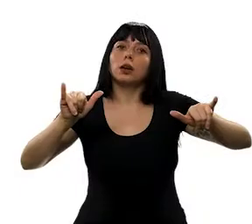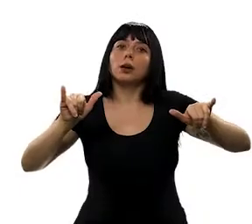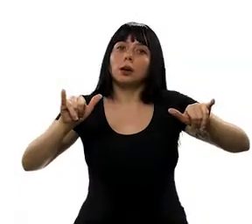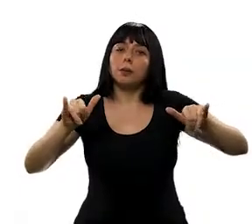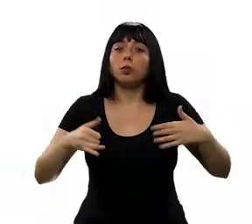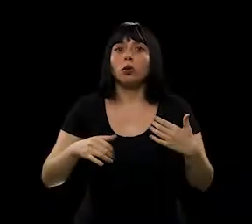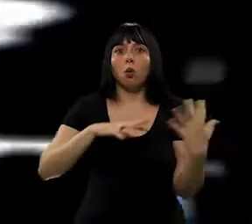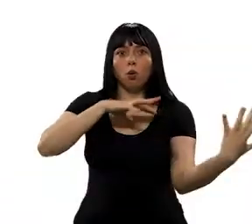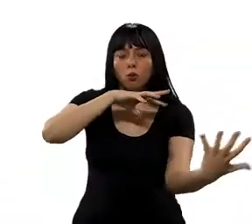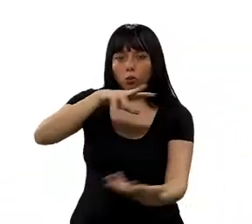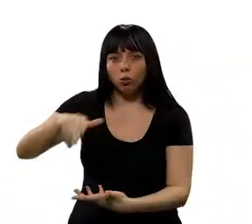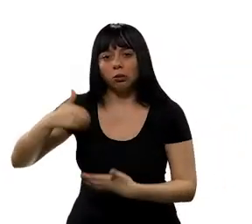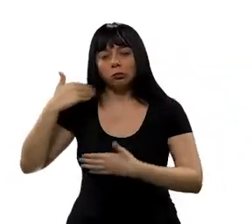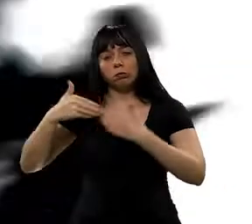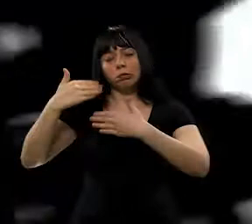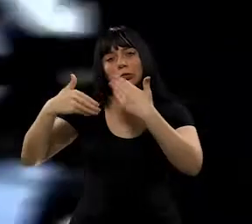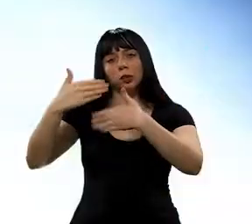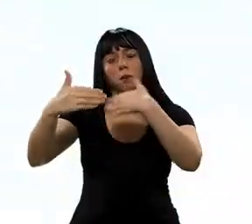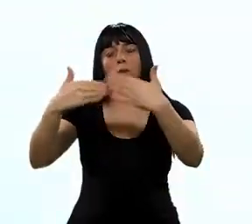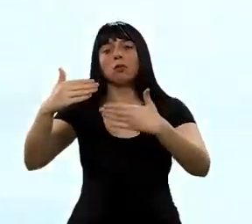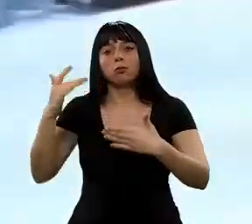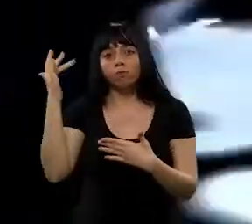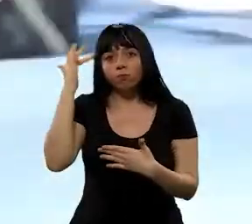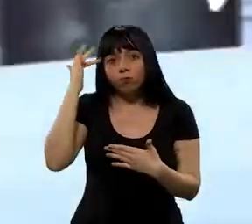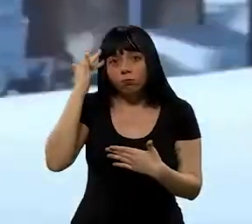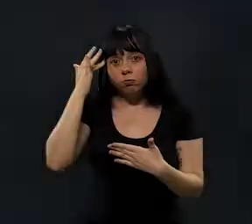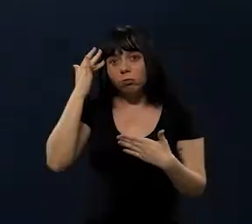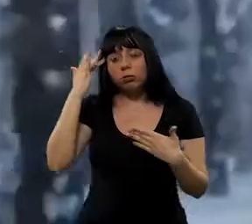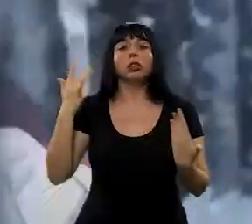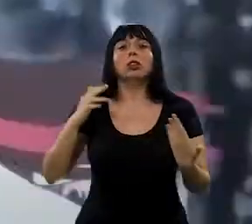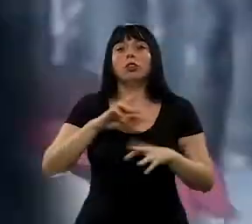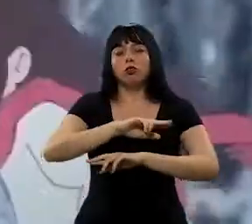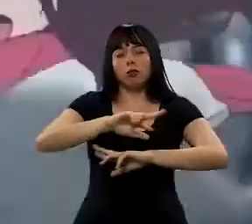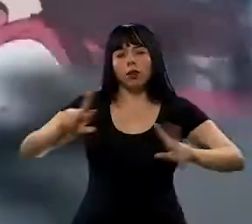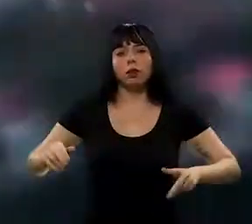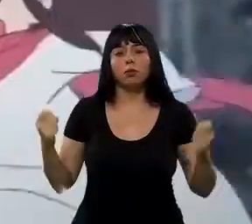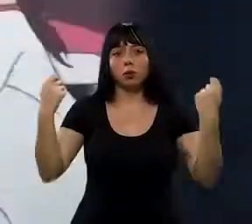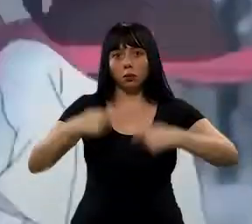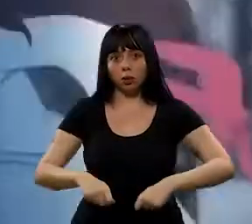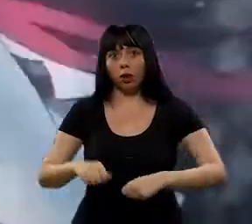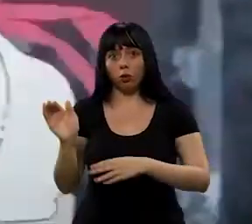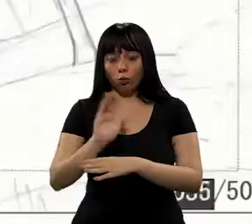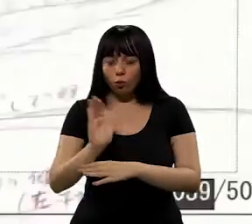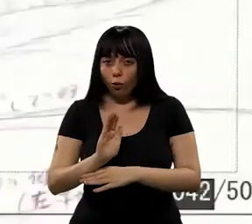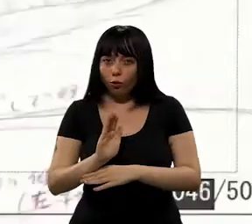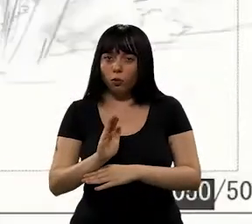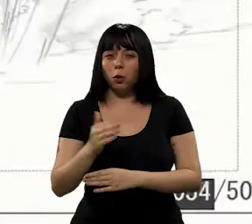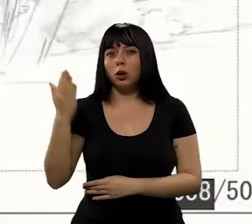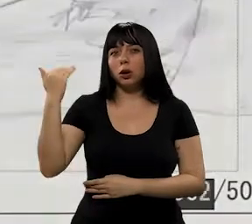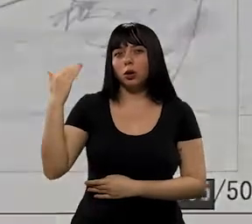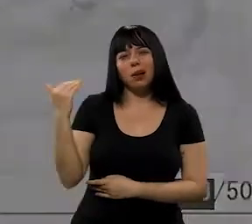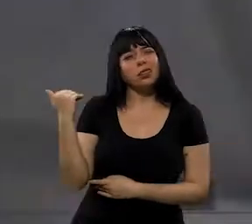independente, o mundo vive um processo de amadurecimento. A convergência de diferentes possibilidades em um mesmo filme, antes restrita